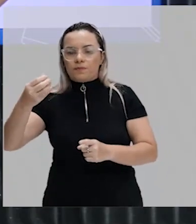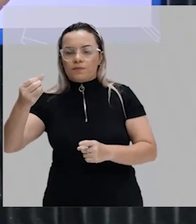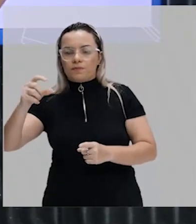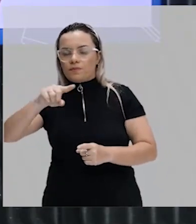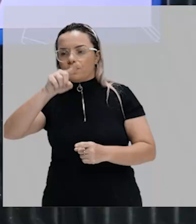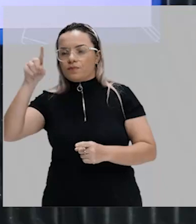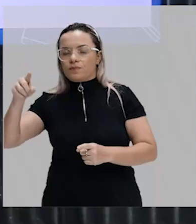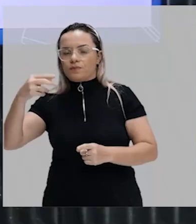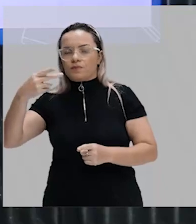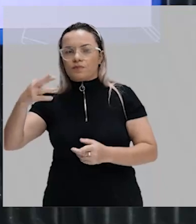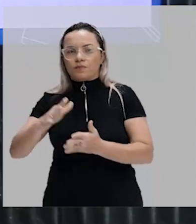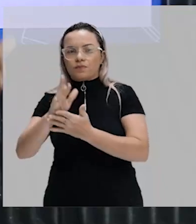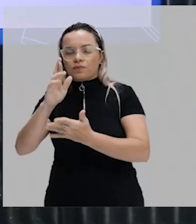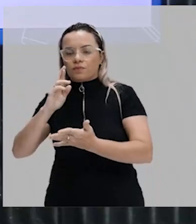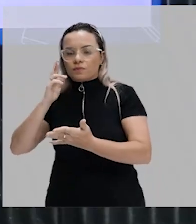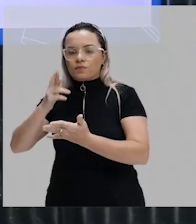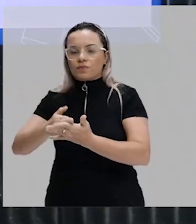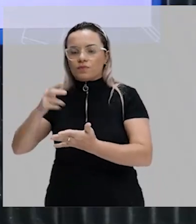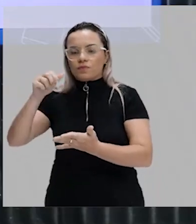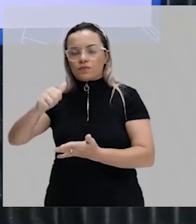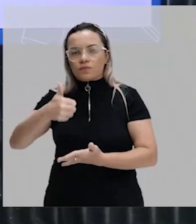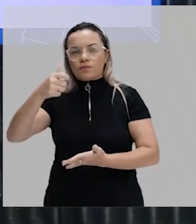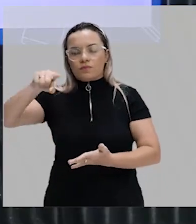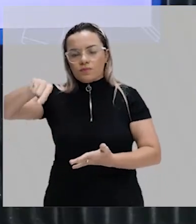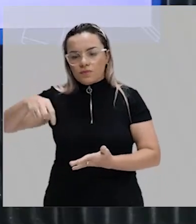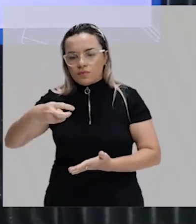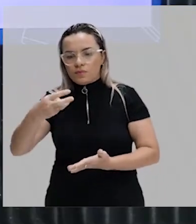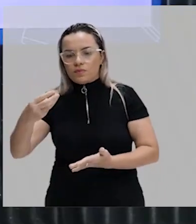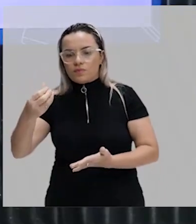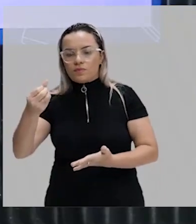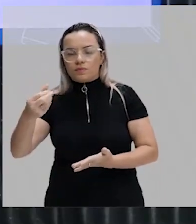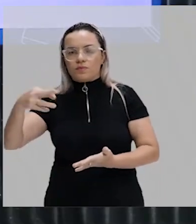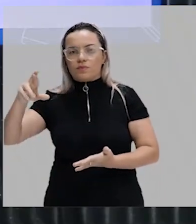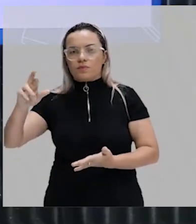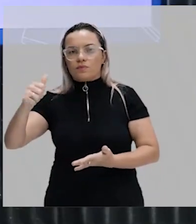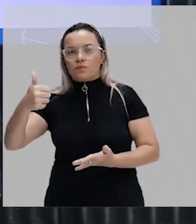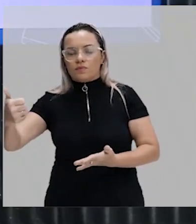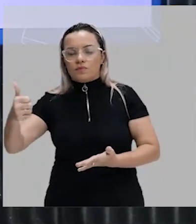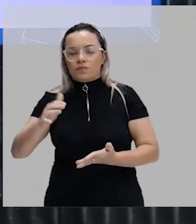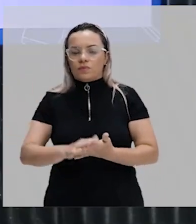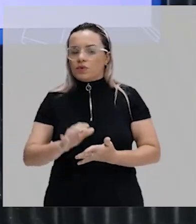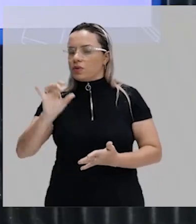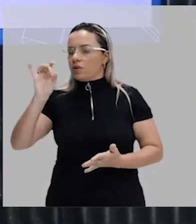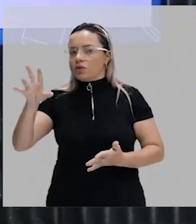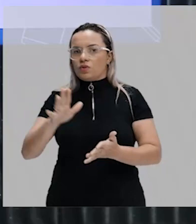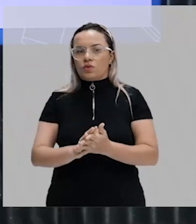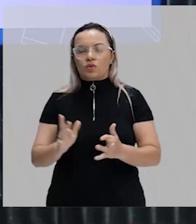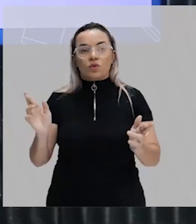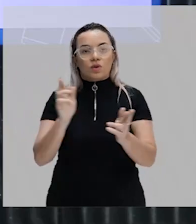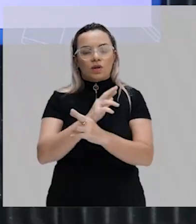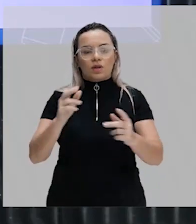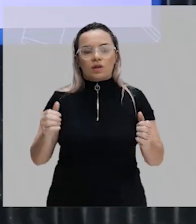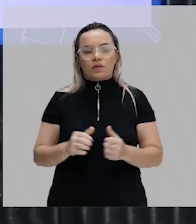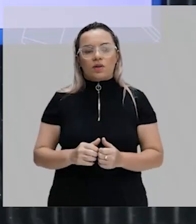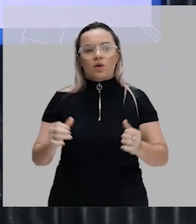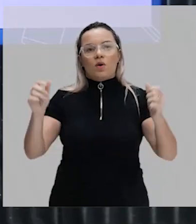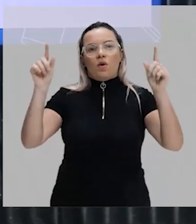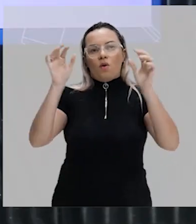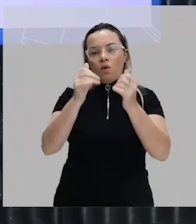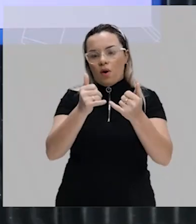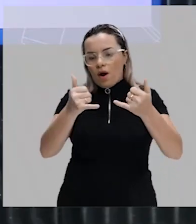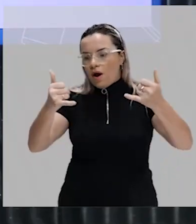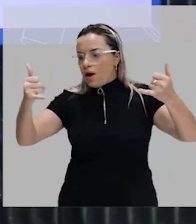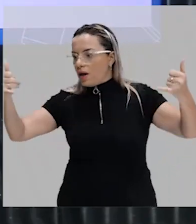R1, então, nós temos 1,36 R1. E isso foi só em relação à linha da renda. O